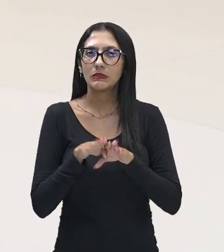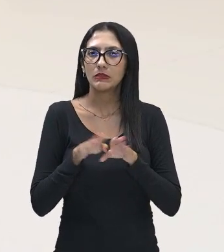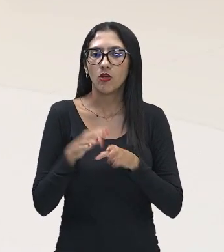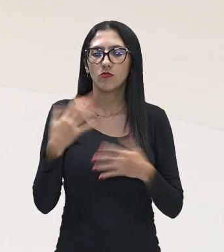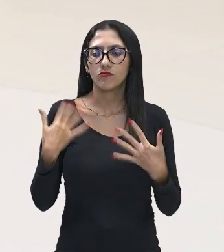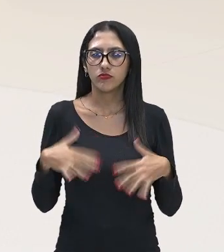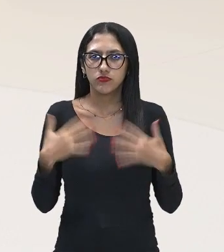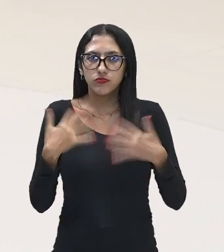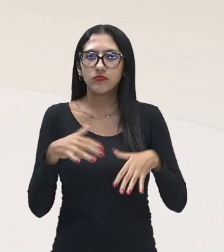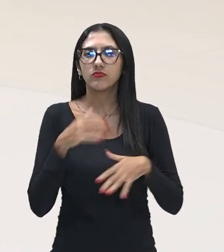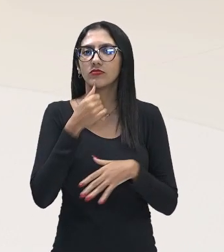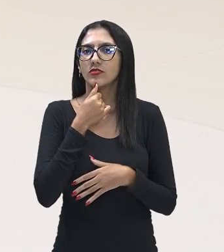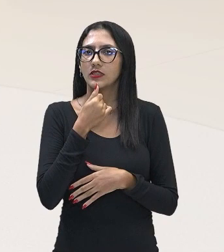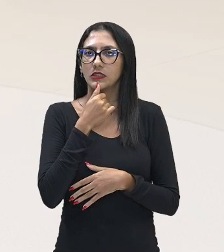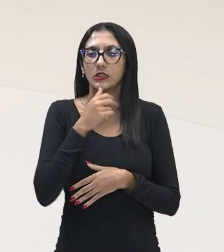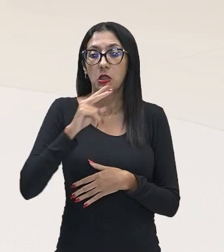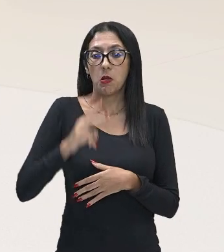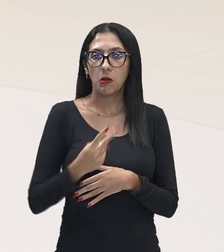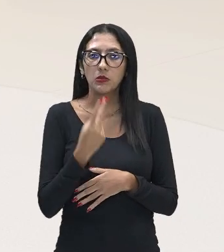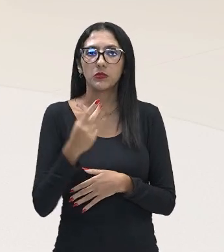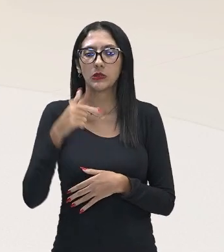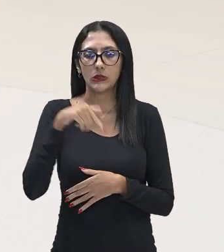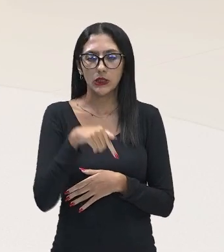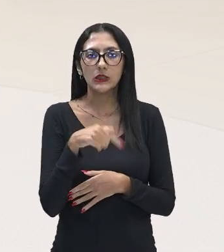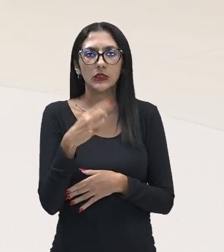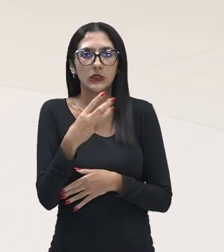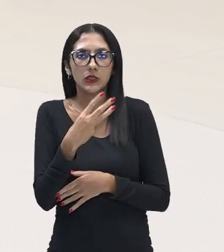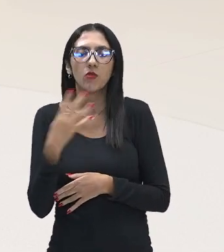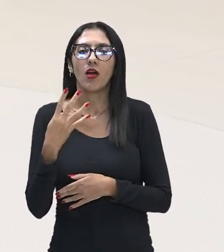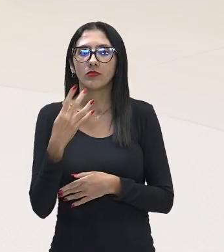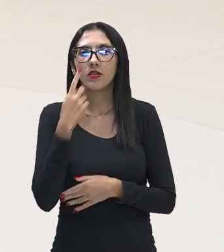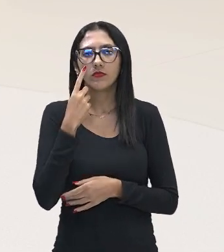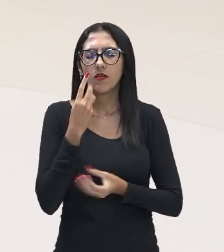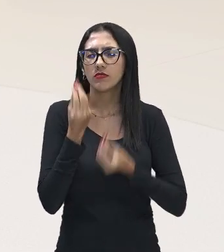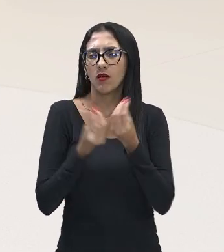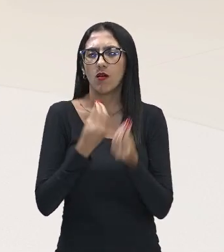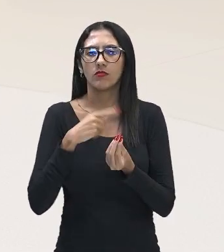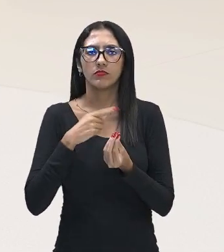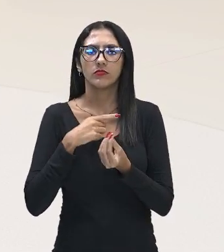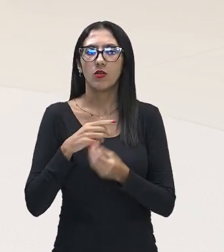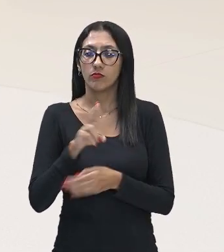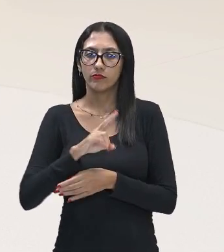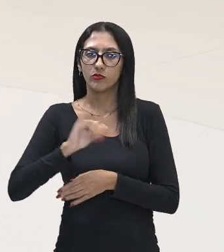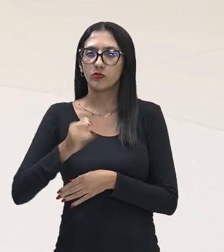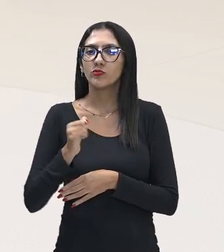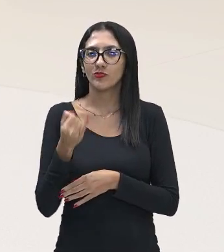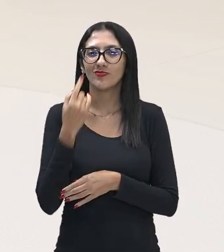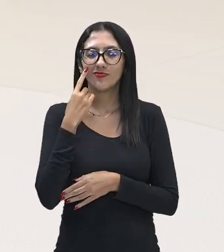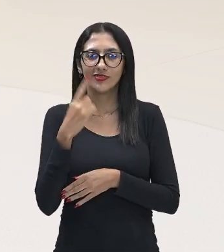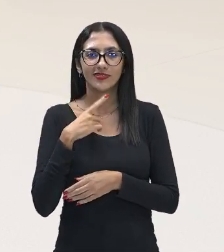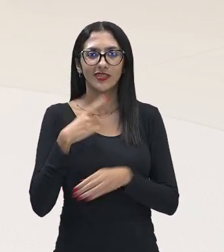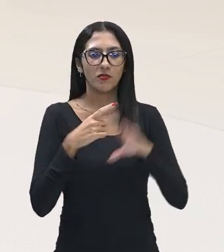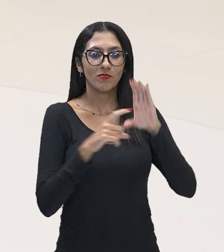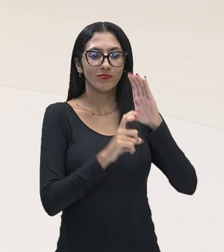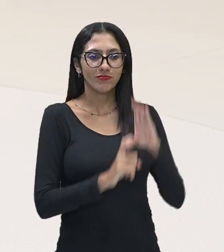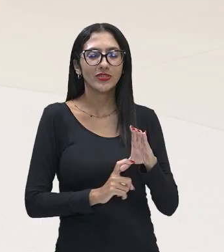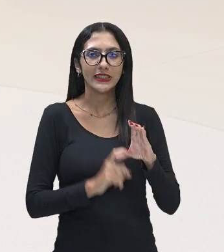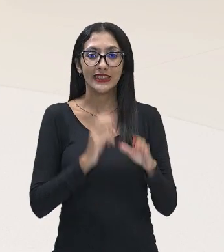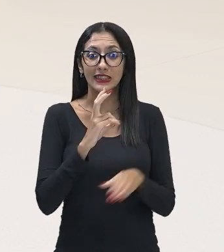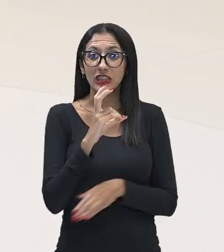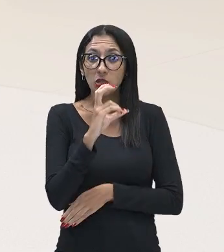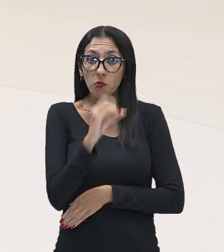né? 2.700. E você vê como é que funcionam os juros, né? Porque a família pegou emprestado ali 50